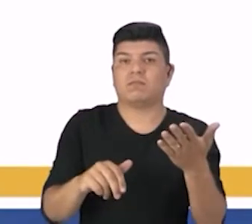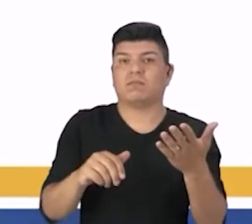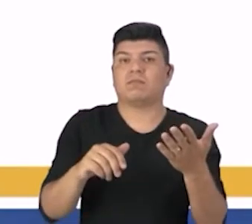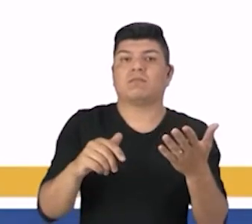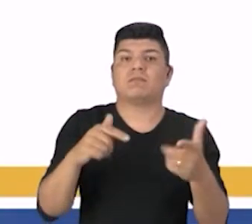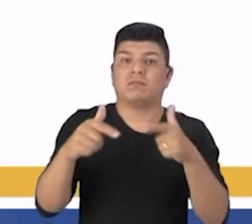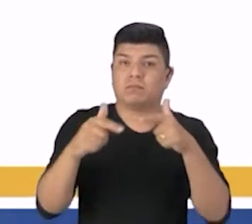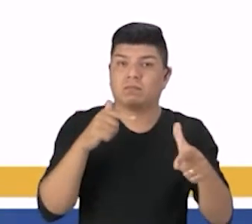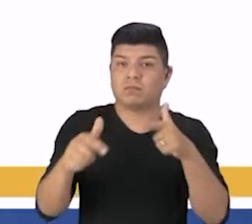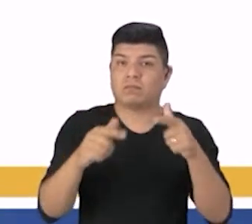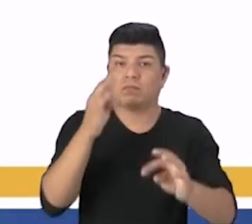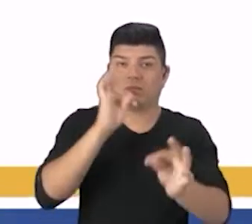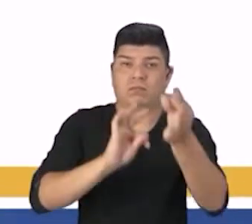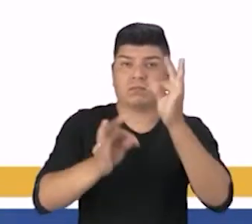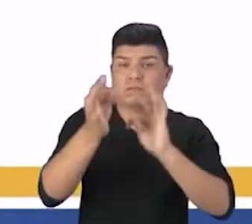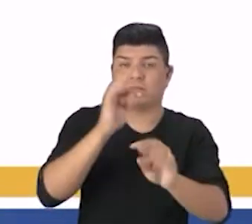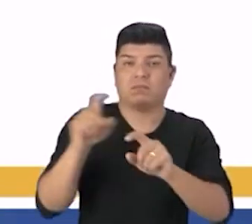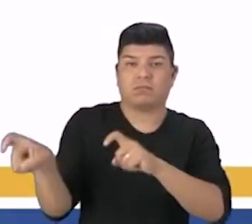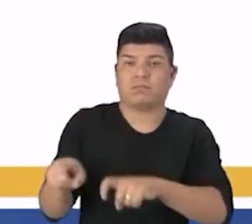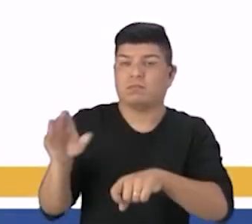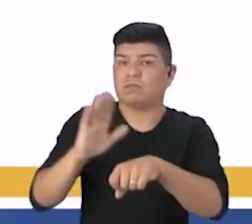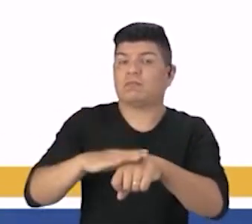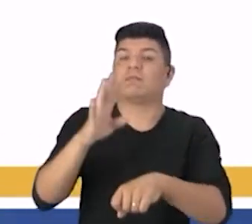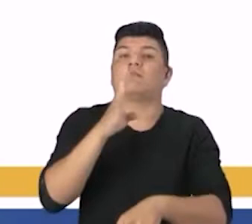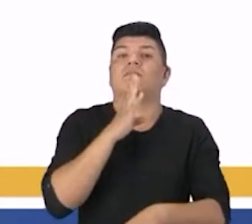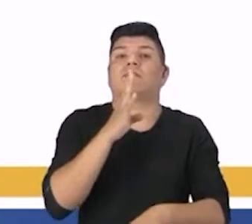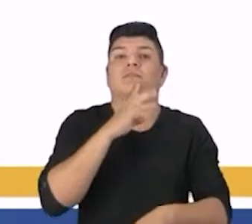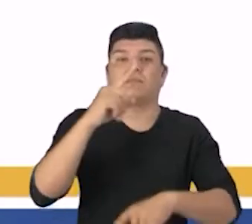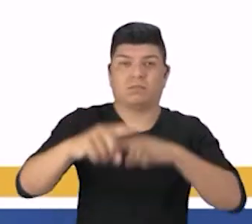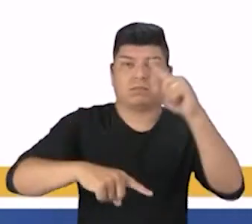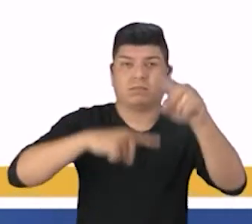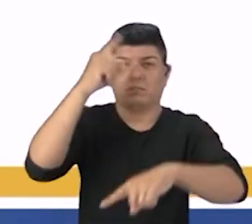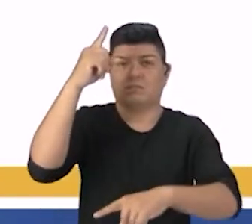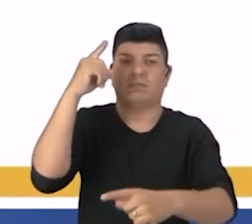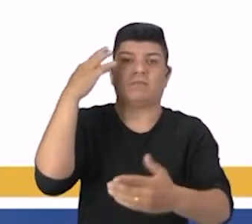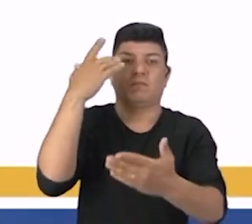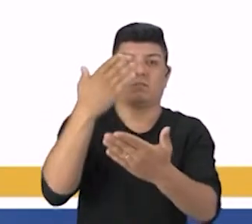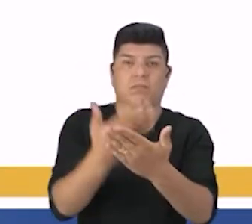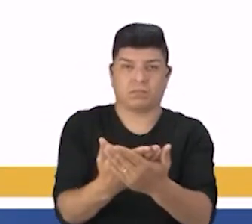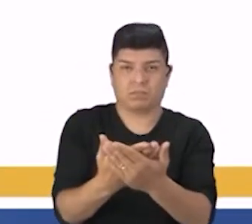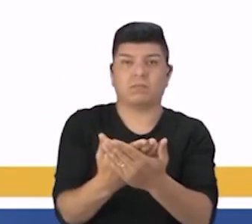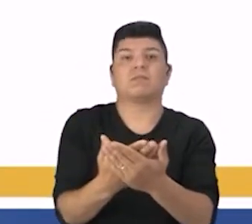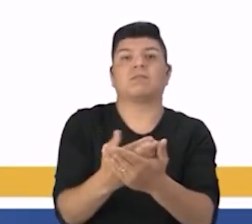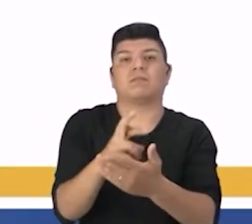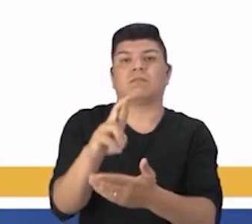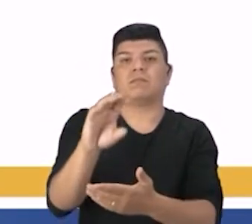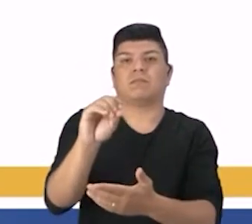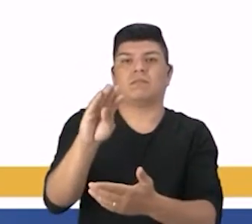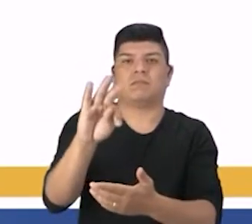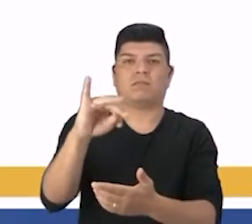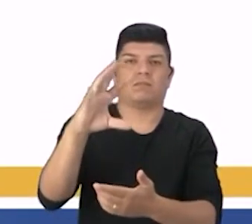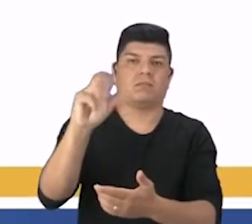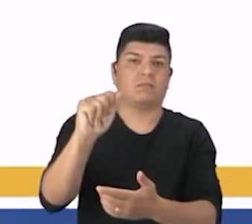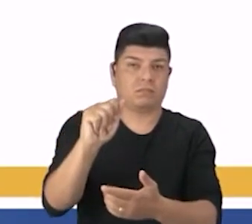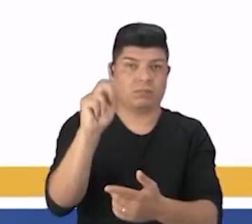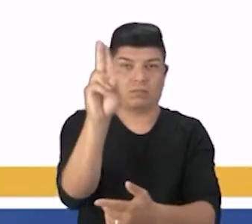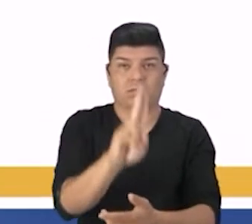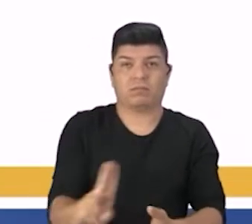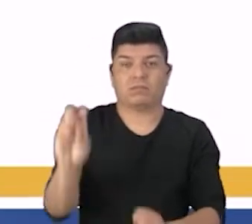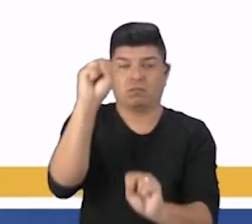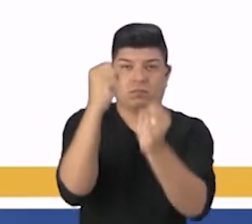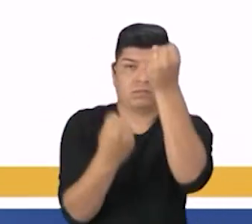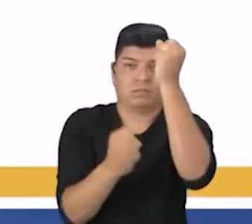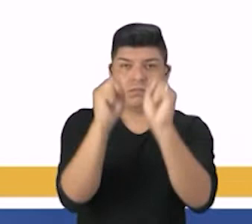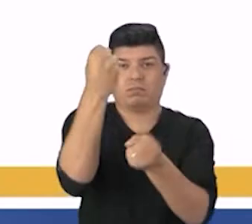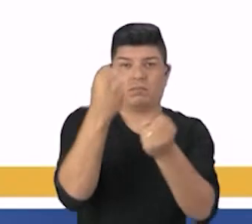a tecnologia no campo mais conhecida e bem sucedida até hoje para robótica é a utilização de